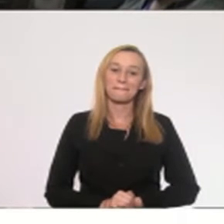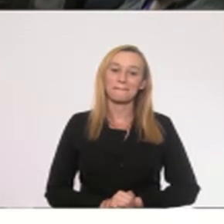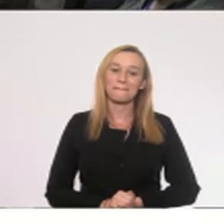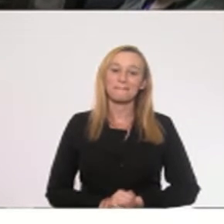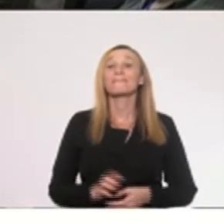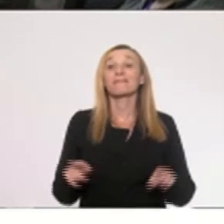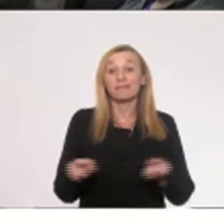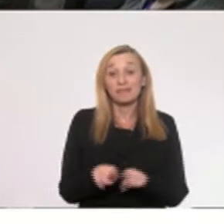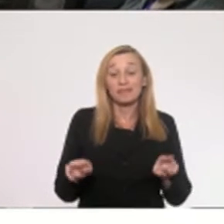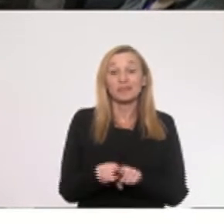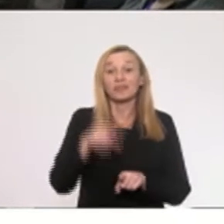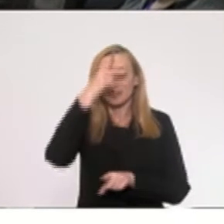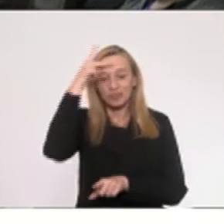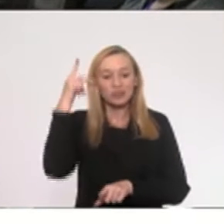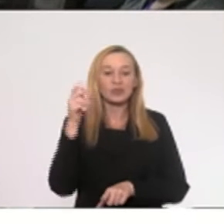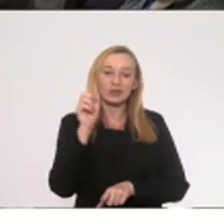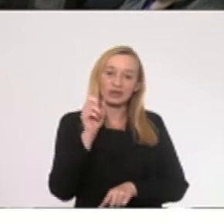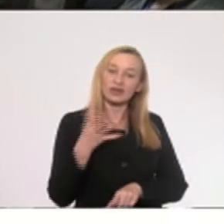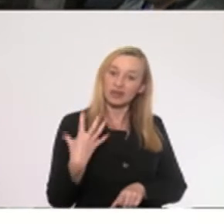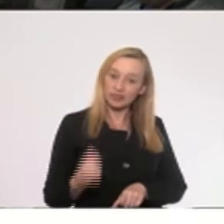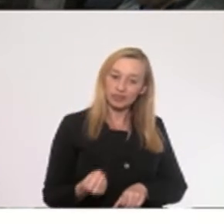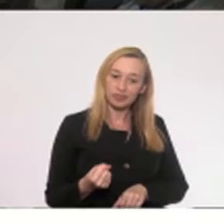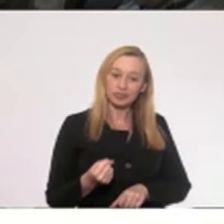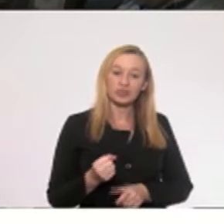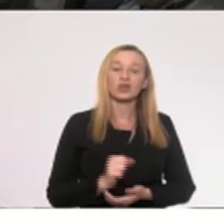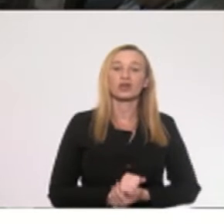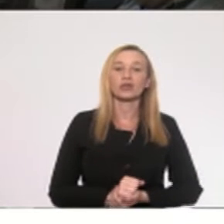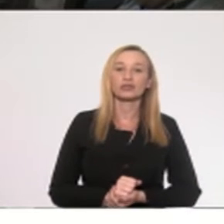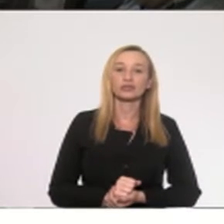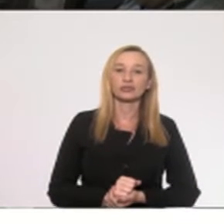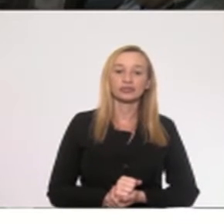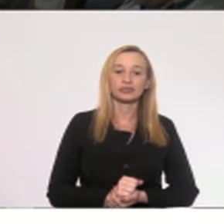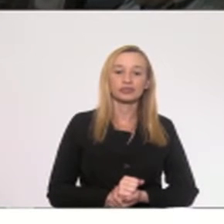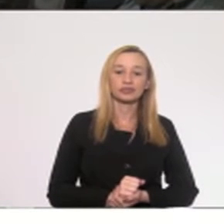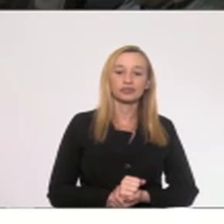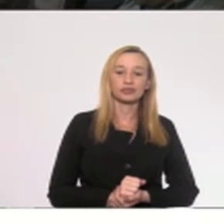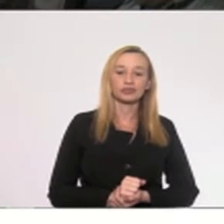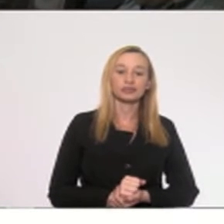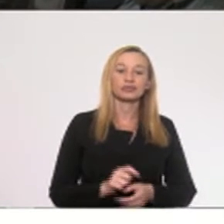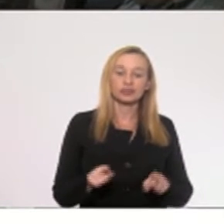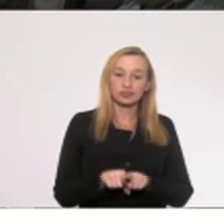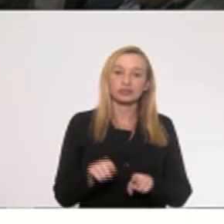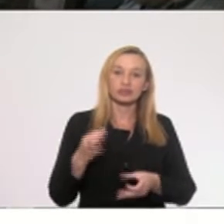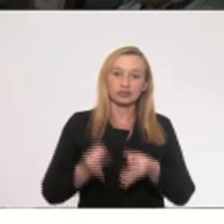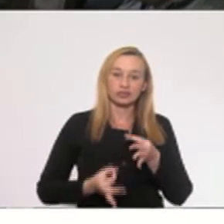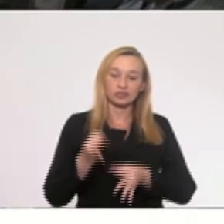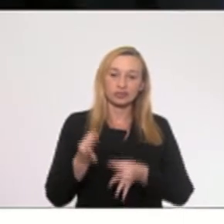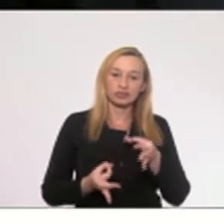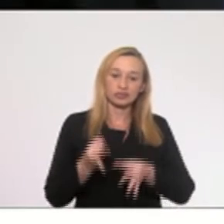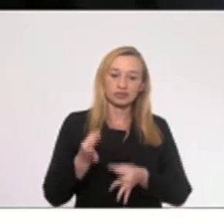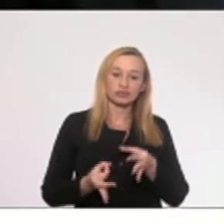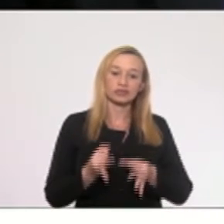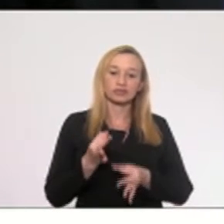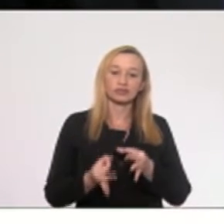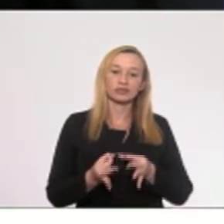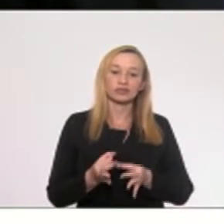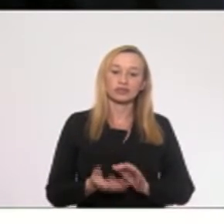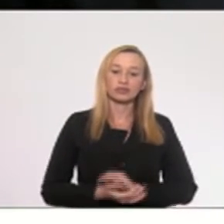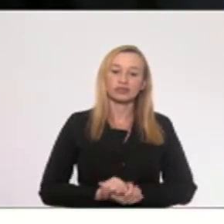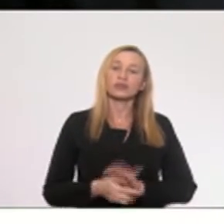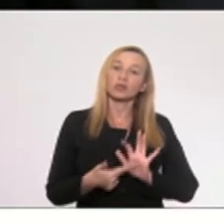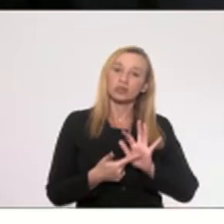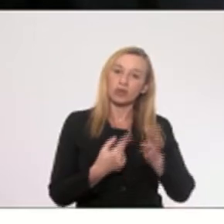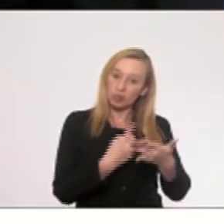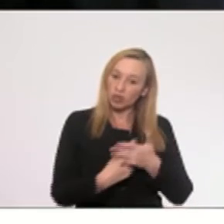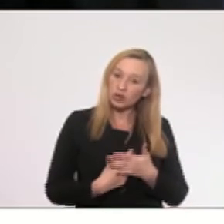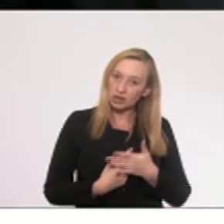é favorável à austeridade que existe aí, também a justificativa é essa. A austeridade exatamente para dar